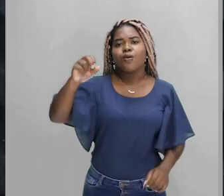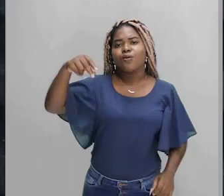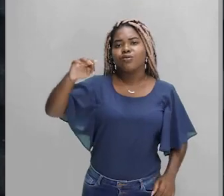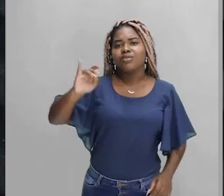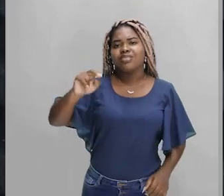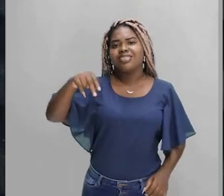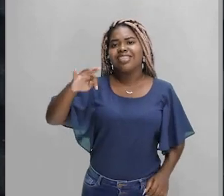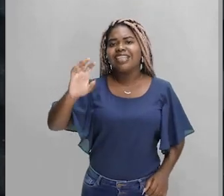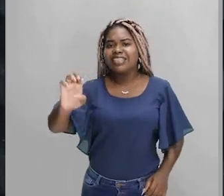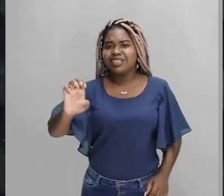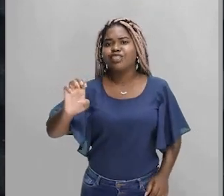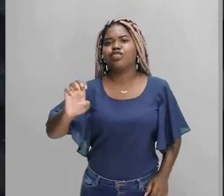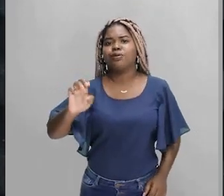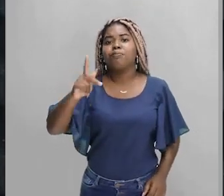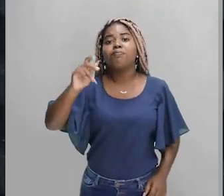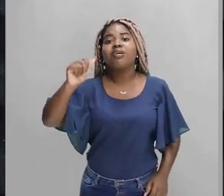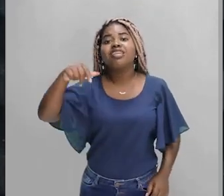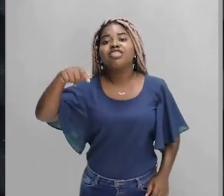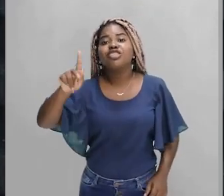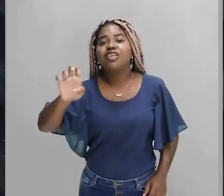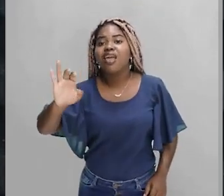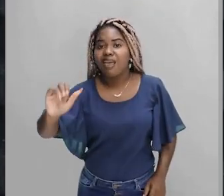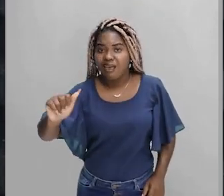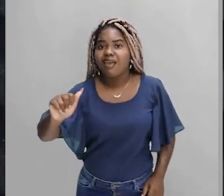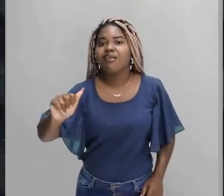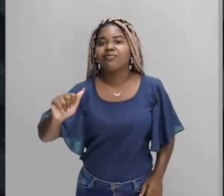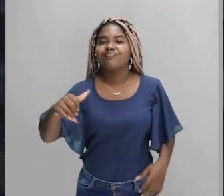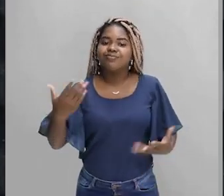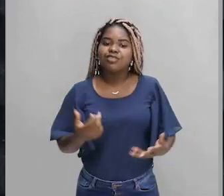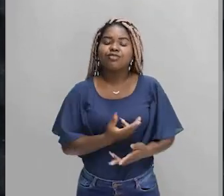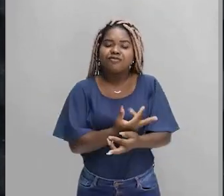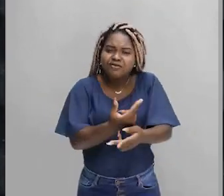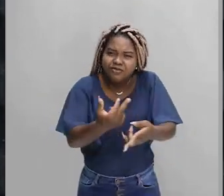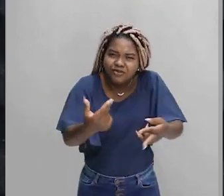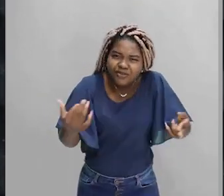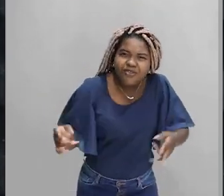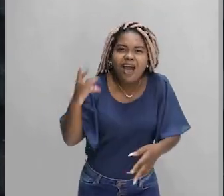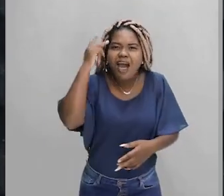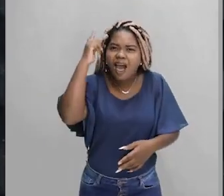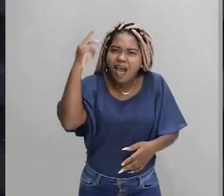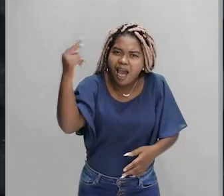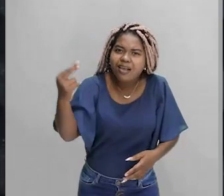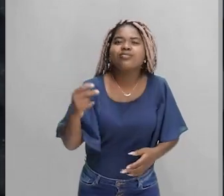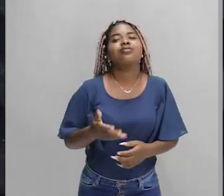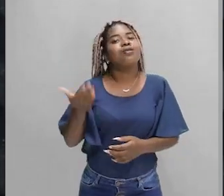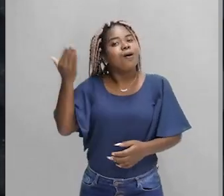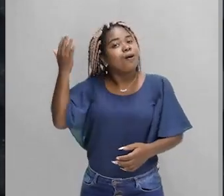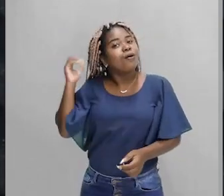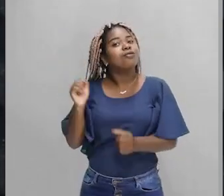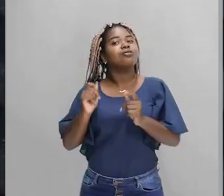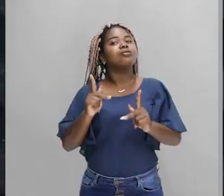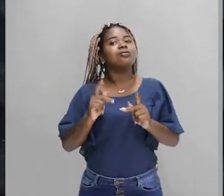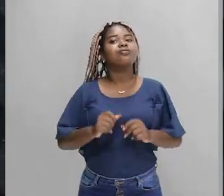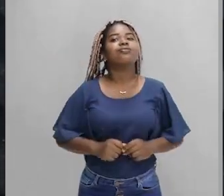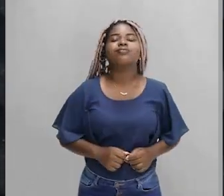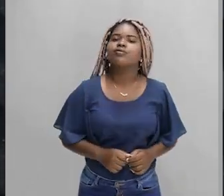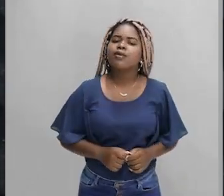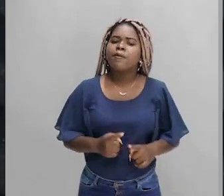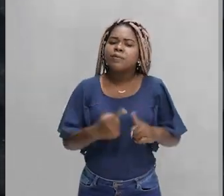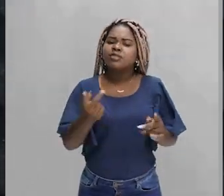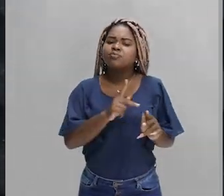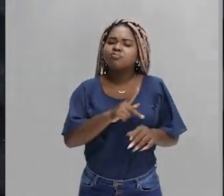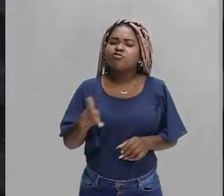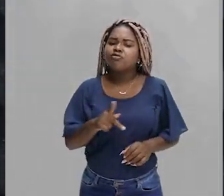nessa fragmentação nós vamos ter encontro aí de placas tectônicas, surgem novas estruturas. Beleza? Marcos, quais são as estruturas